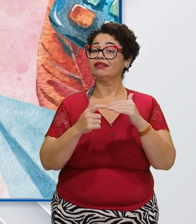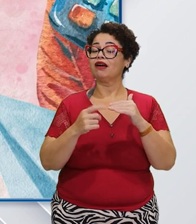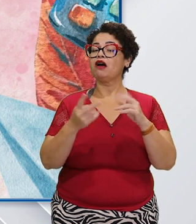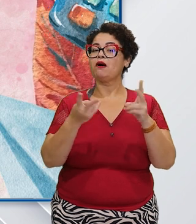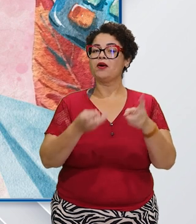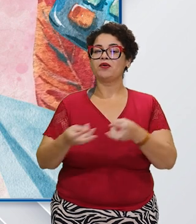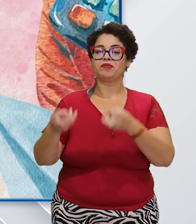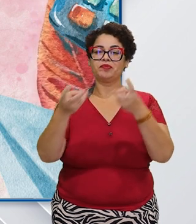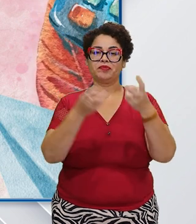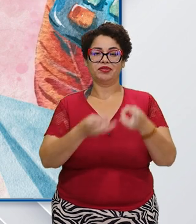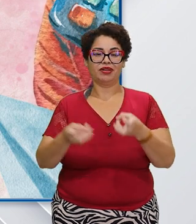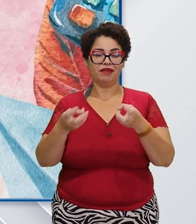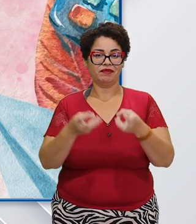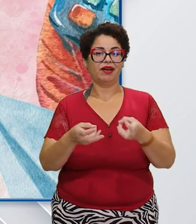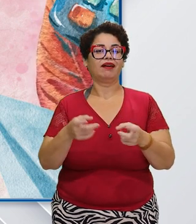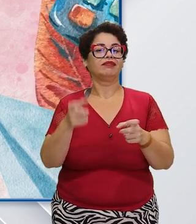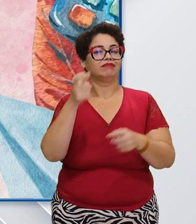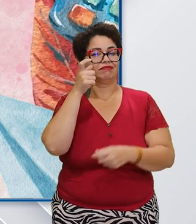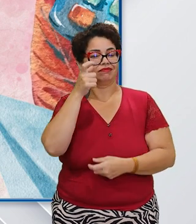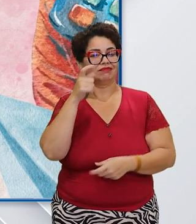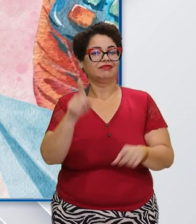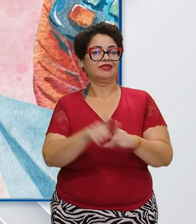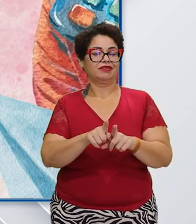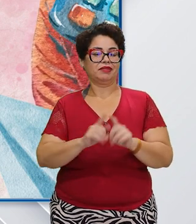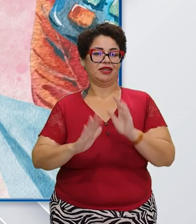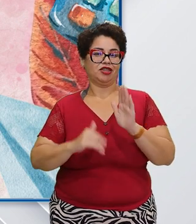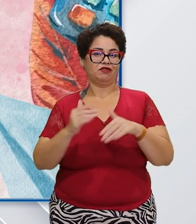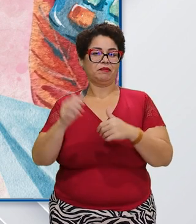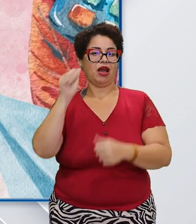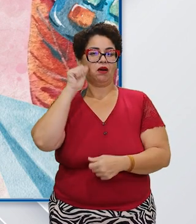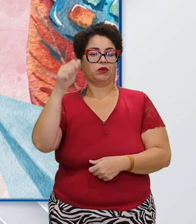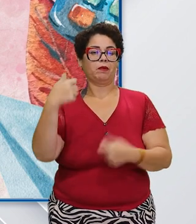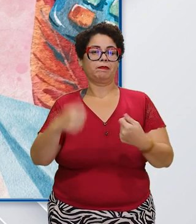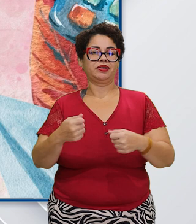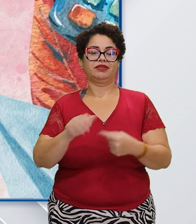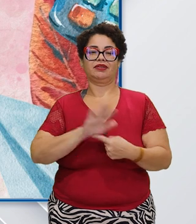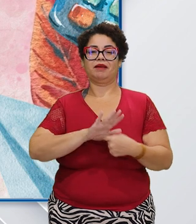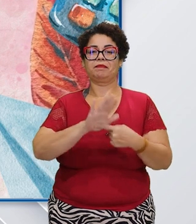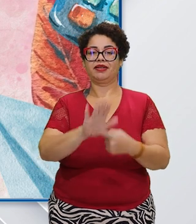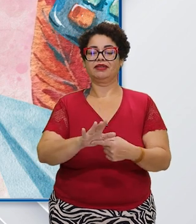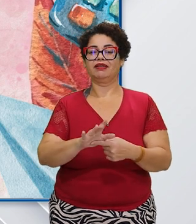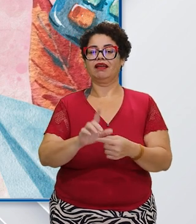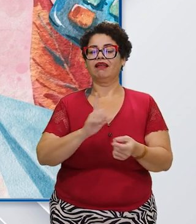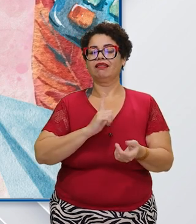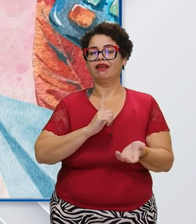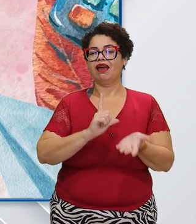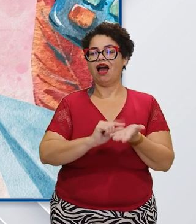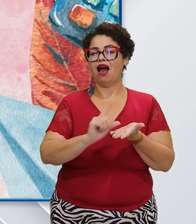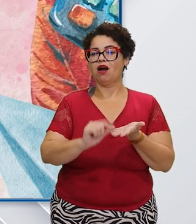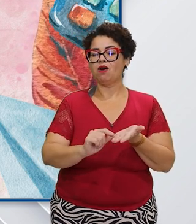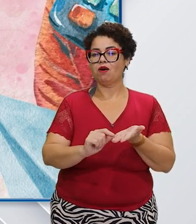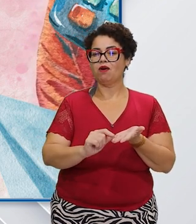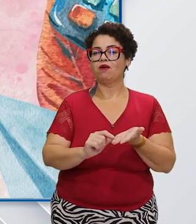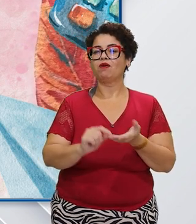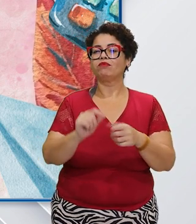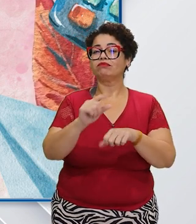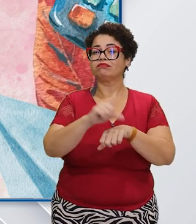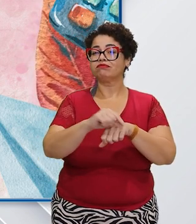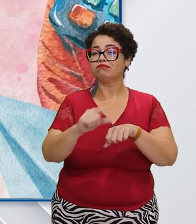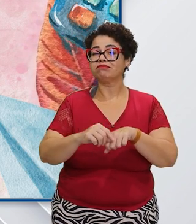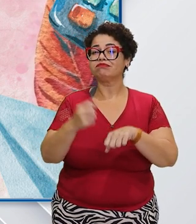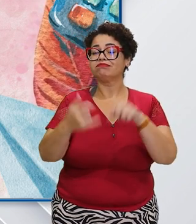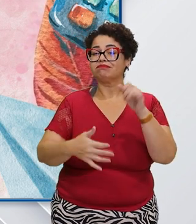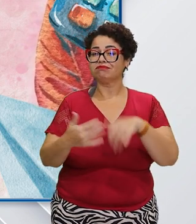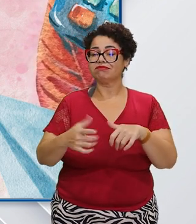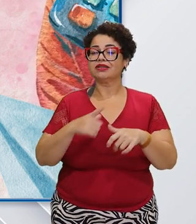vamos observar então no desenvolvimento o autor precisa apresentar argumentos E para isso